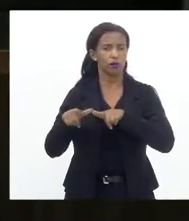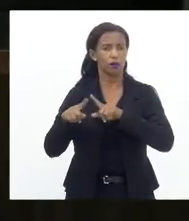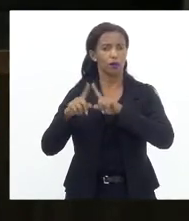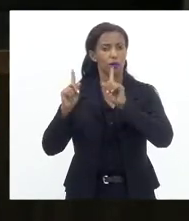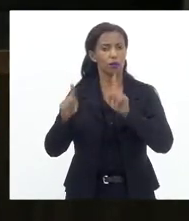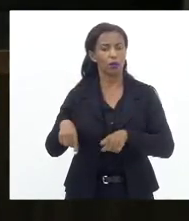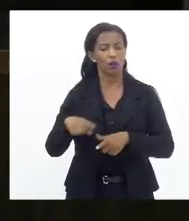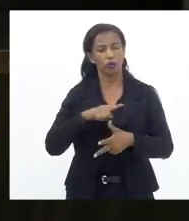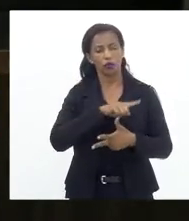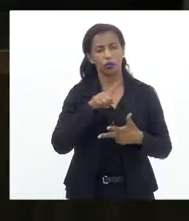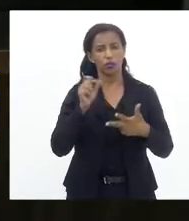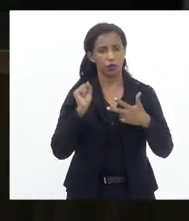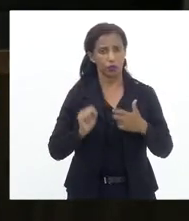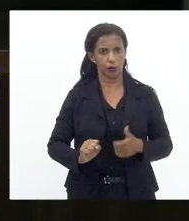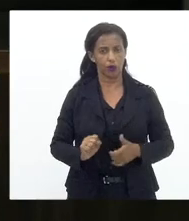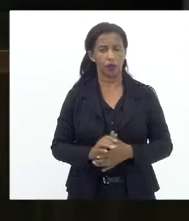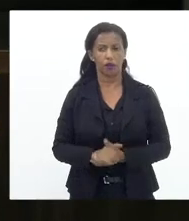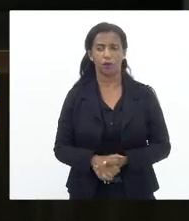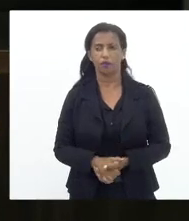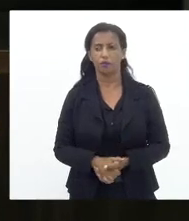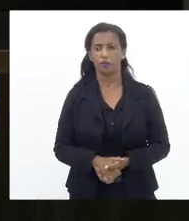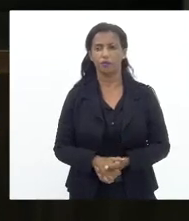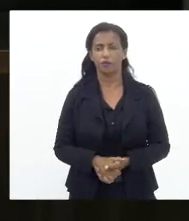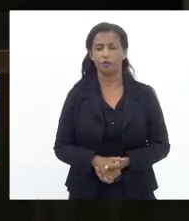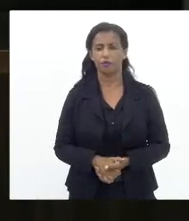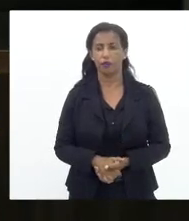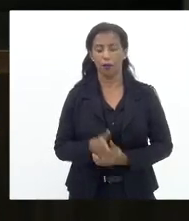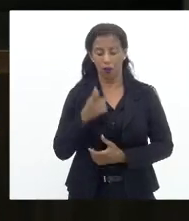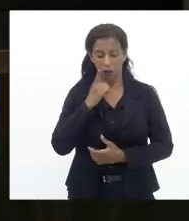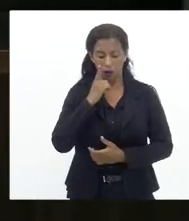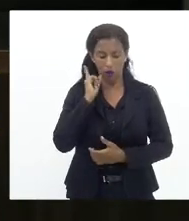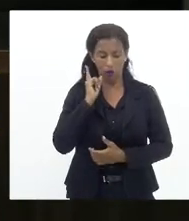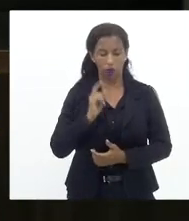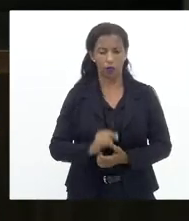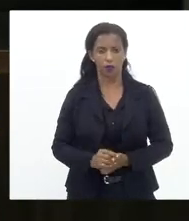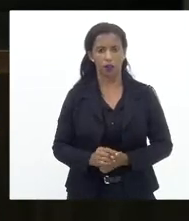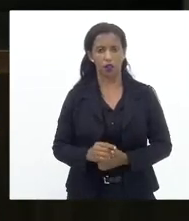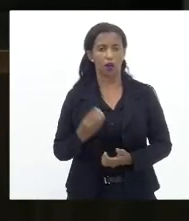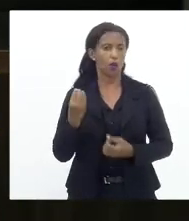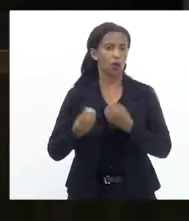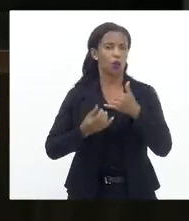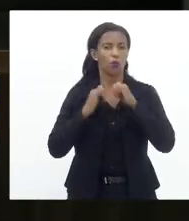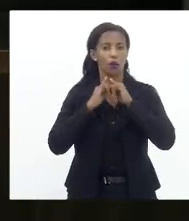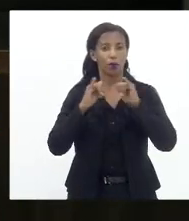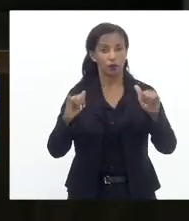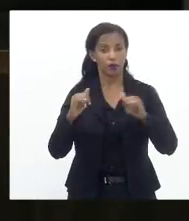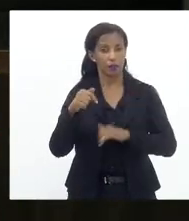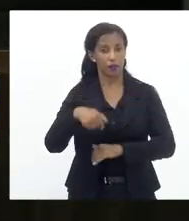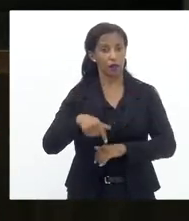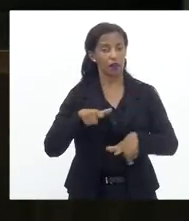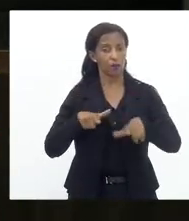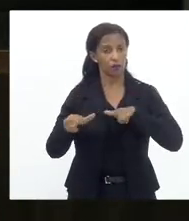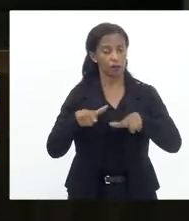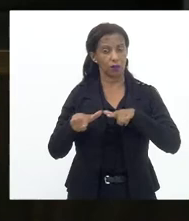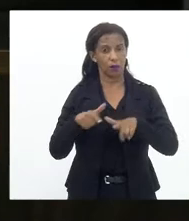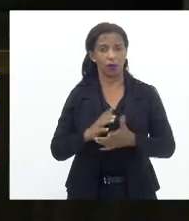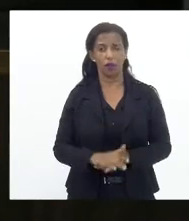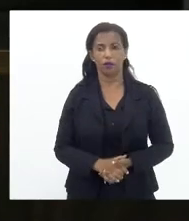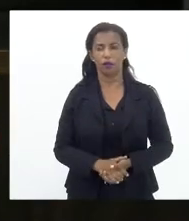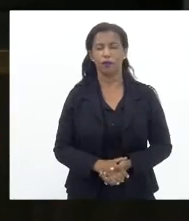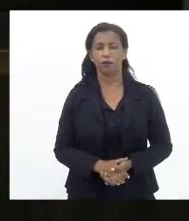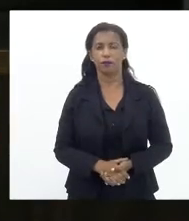dos poderes e entes ontem como eu não sei na abertura aqui dos trabalhos